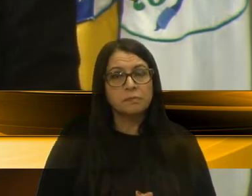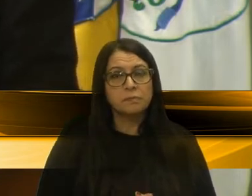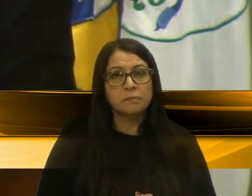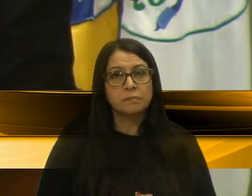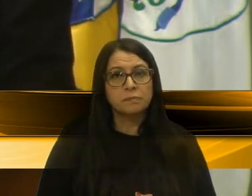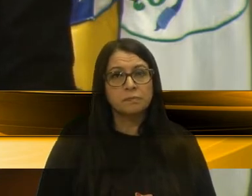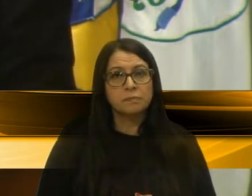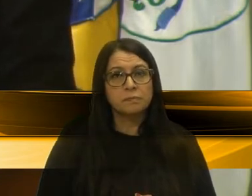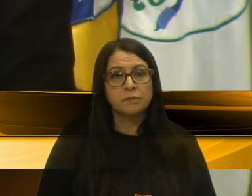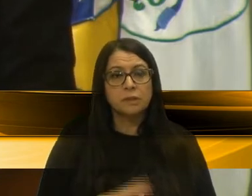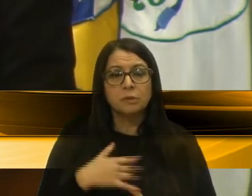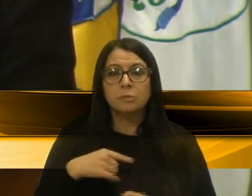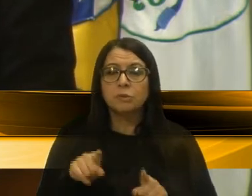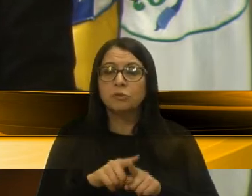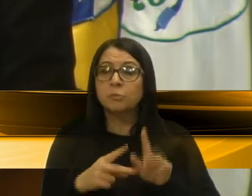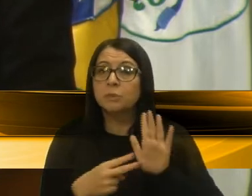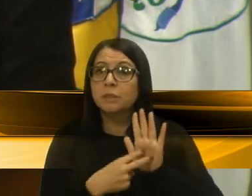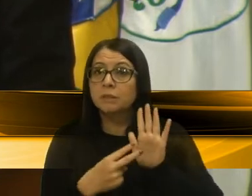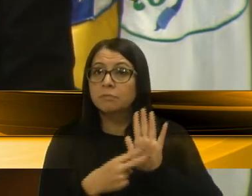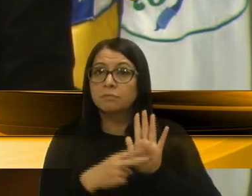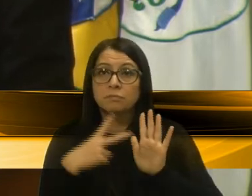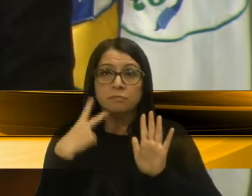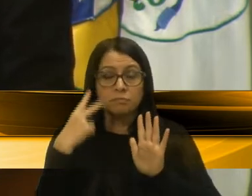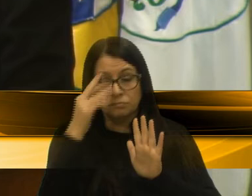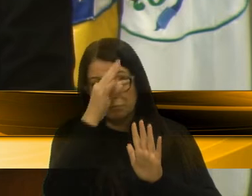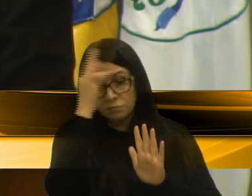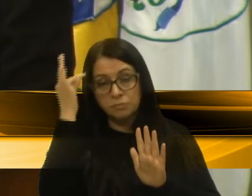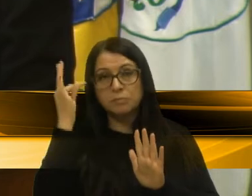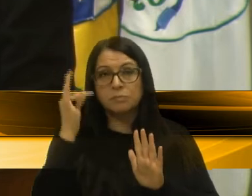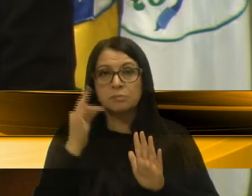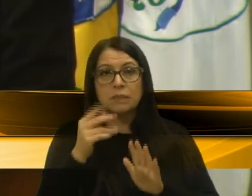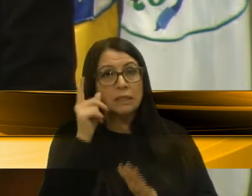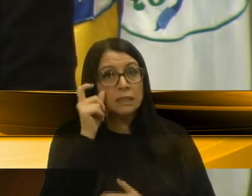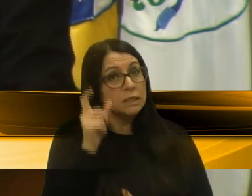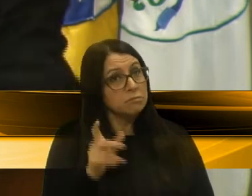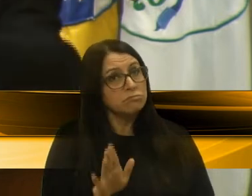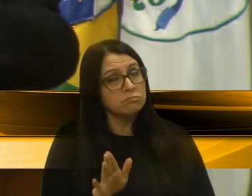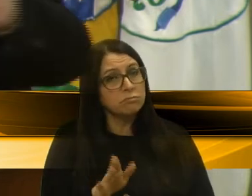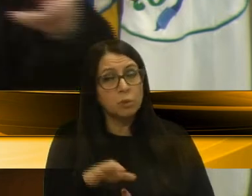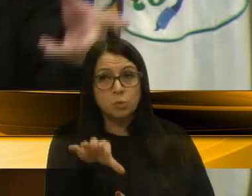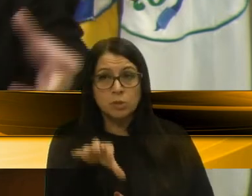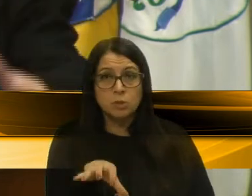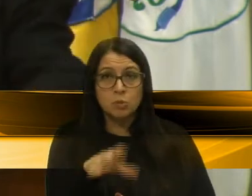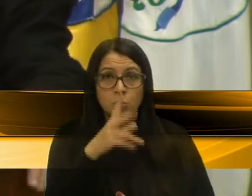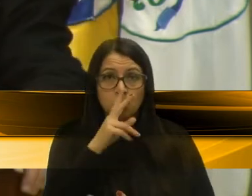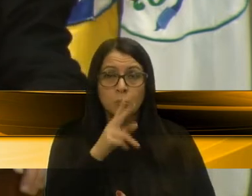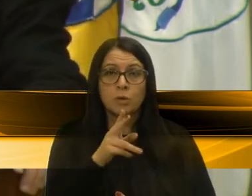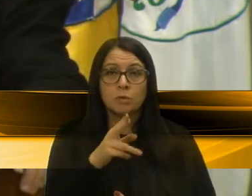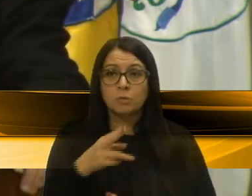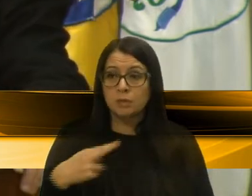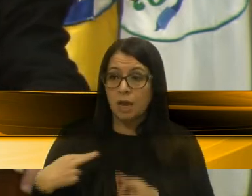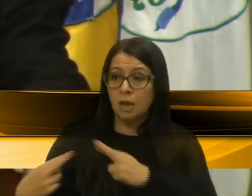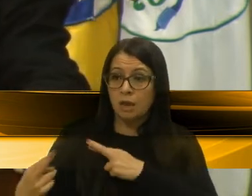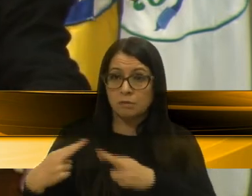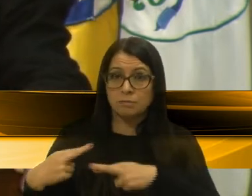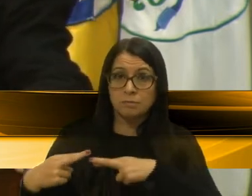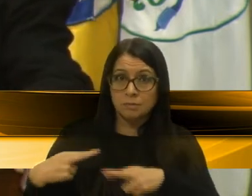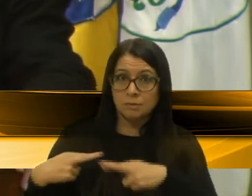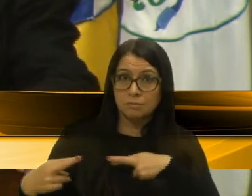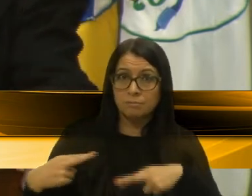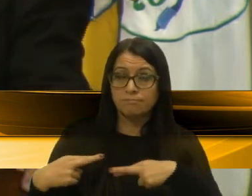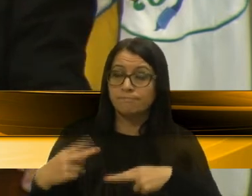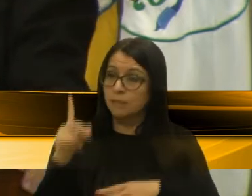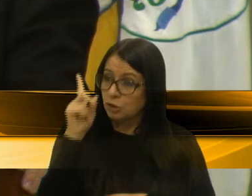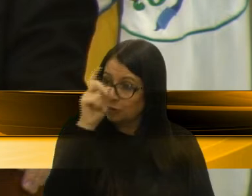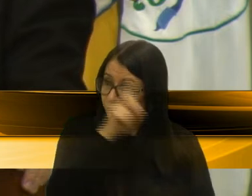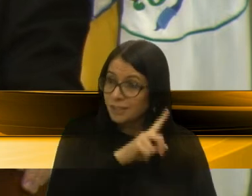mesmo chama atenção, vereador Toigo, que interessante, né, que mesmo nos setores com que nos relacionamos, está